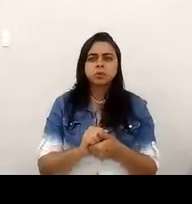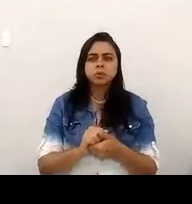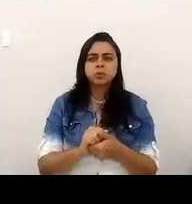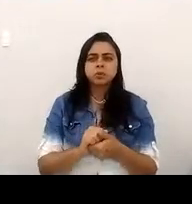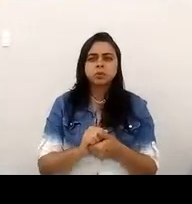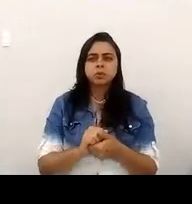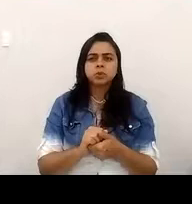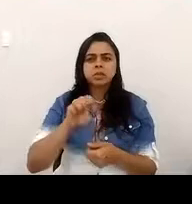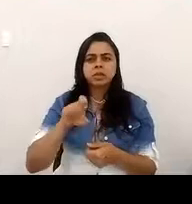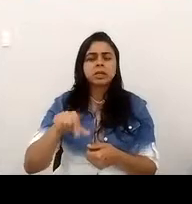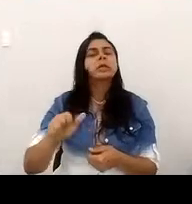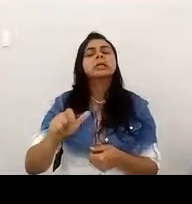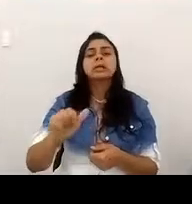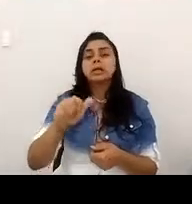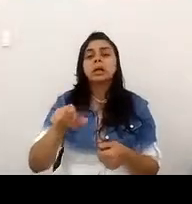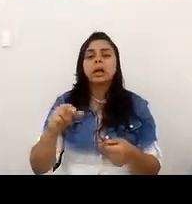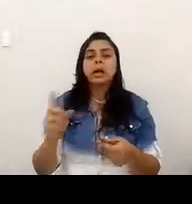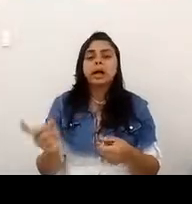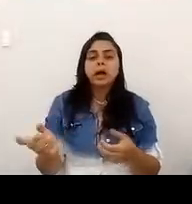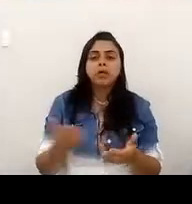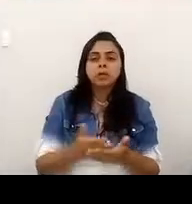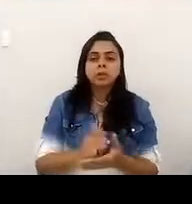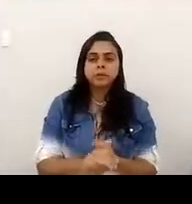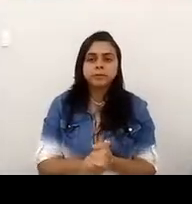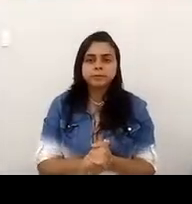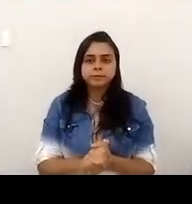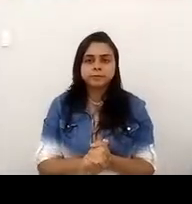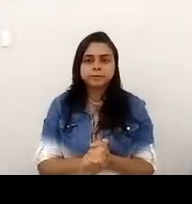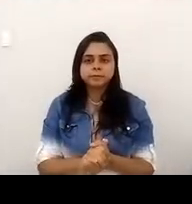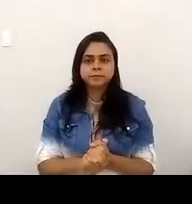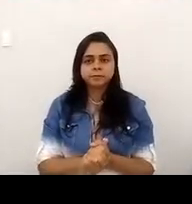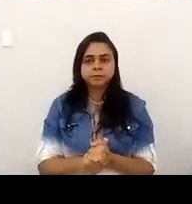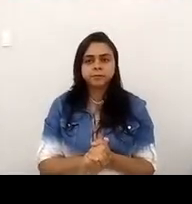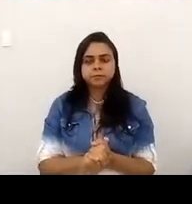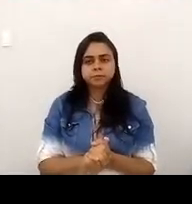horário dele era 15h30, né?